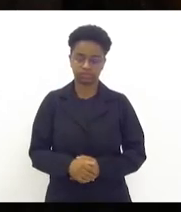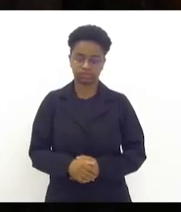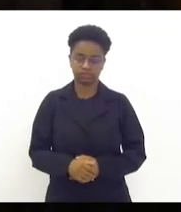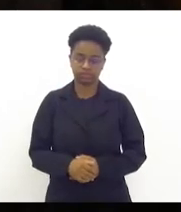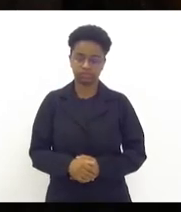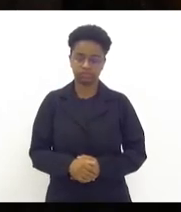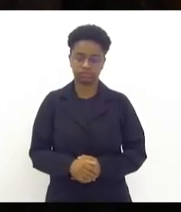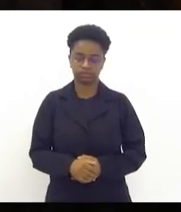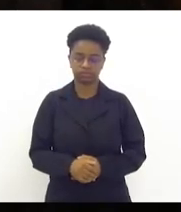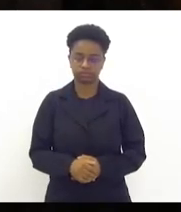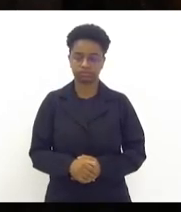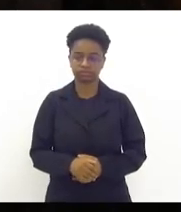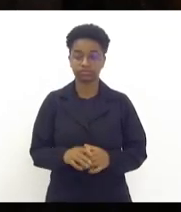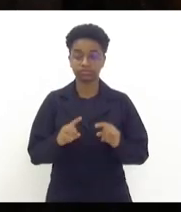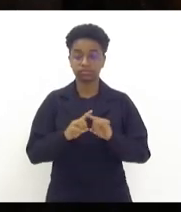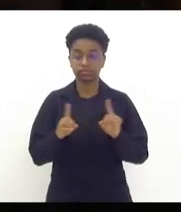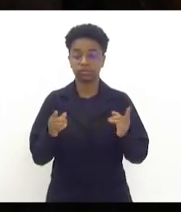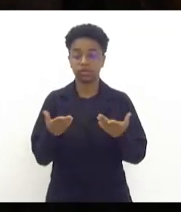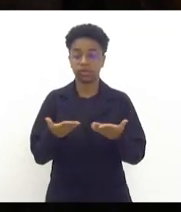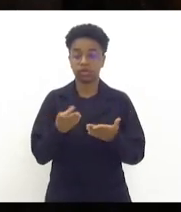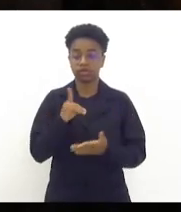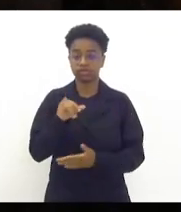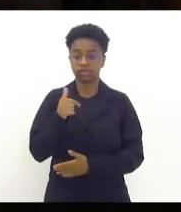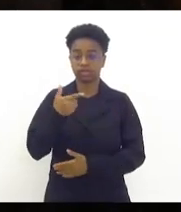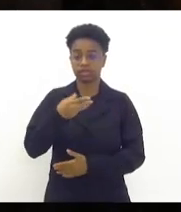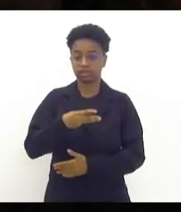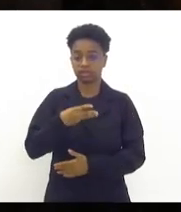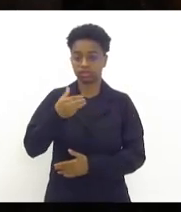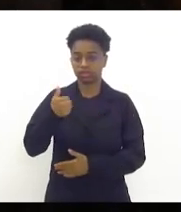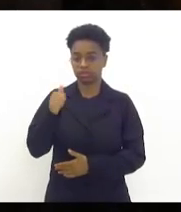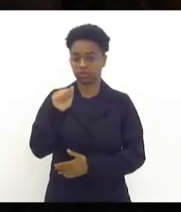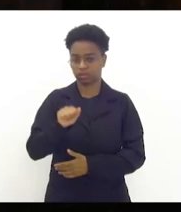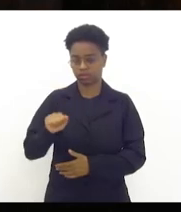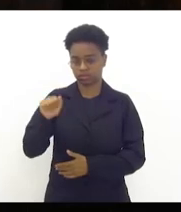Mas, hoje é dia 31 de agosto.